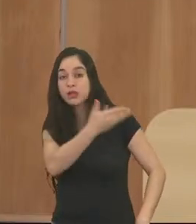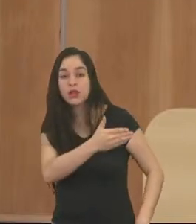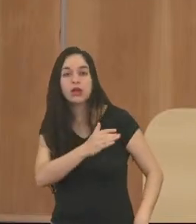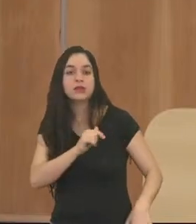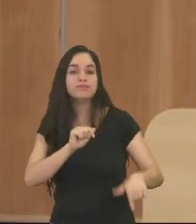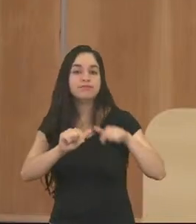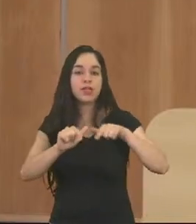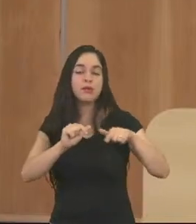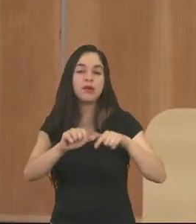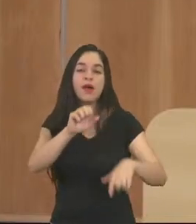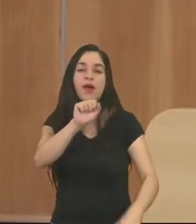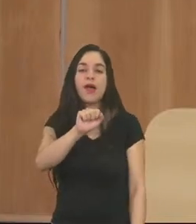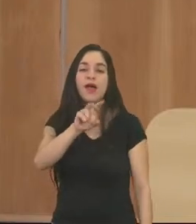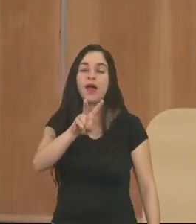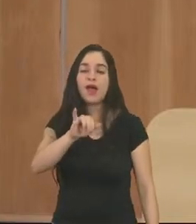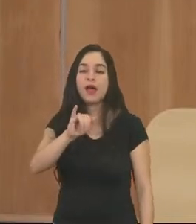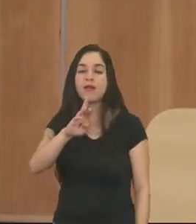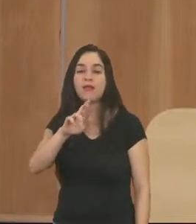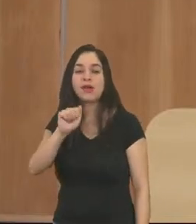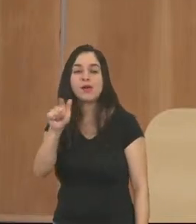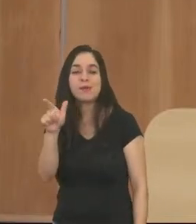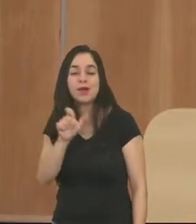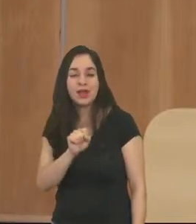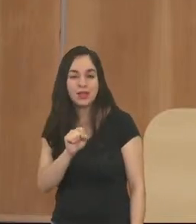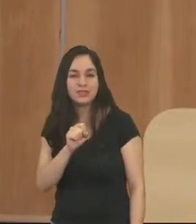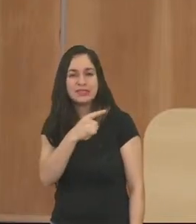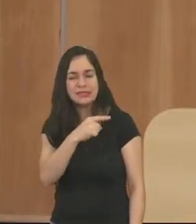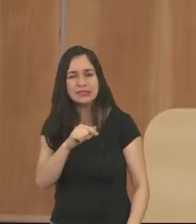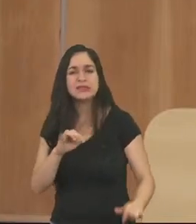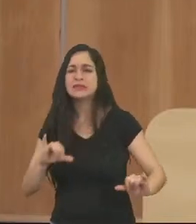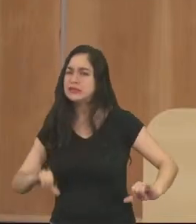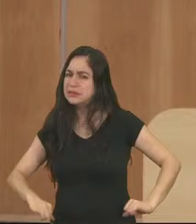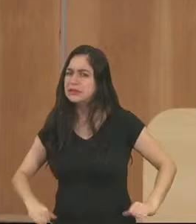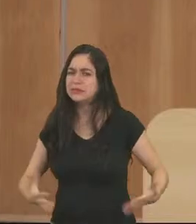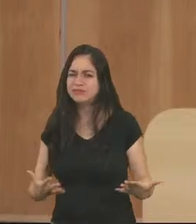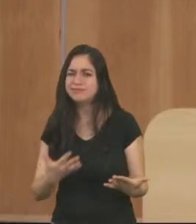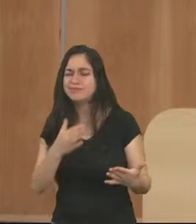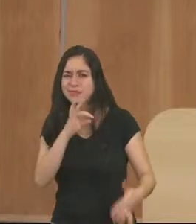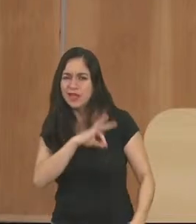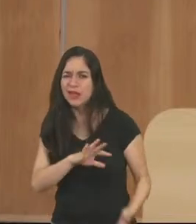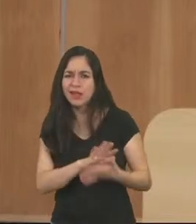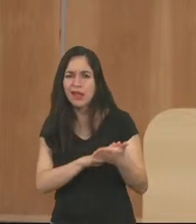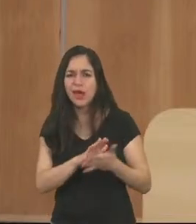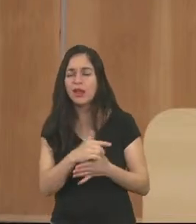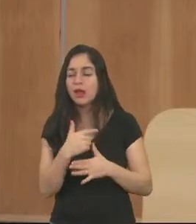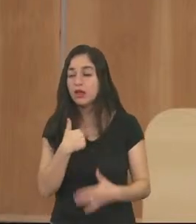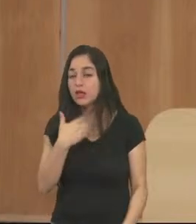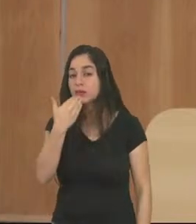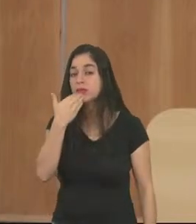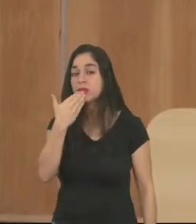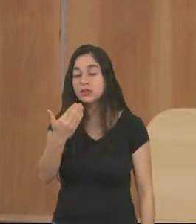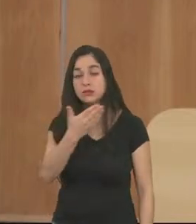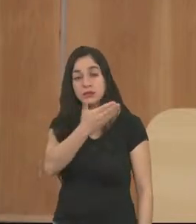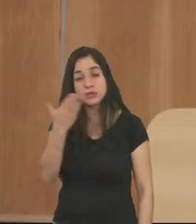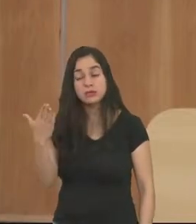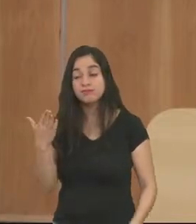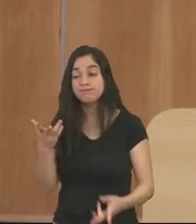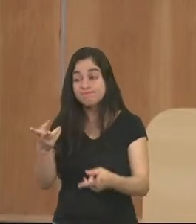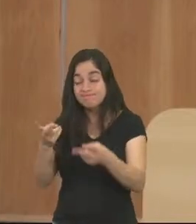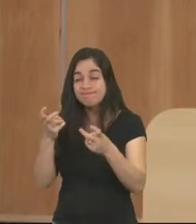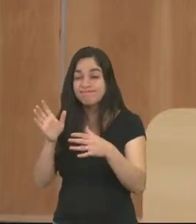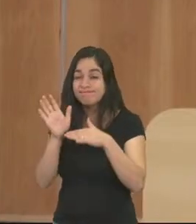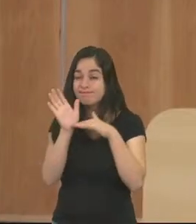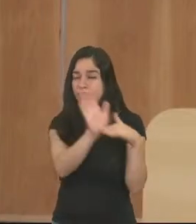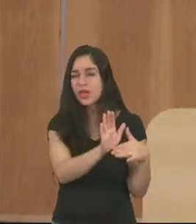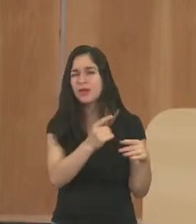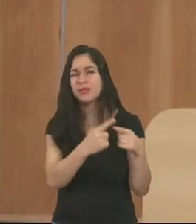ainda? E este é um dos pedidos que eu trago aqui oficialmente para vocês, e nós temos ali os trabalhadores da Avibras que estão nessa